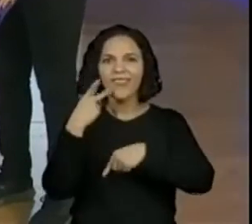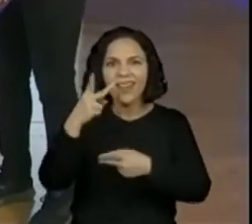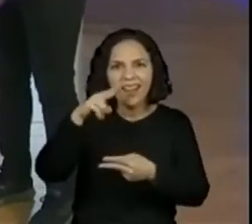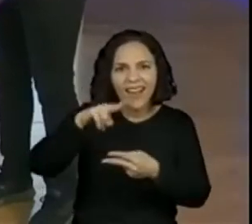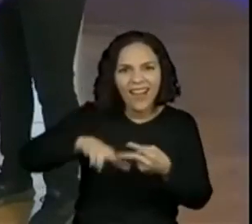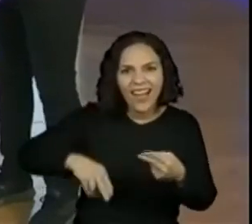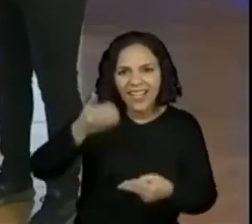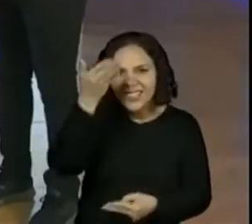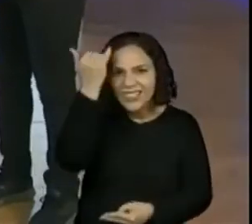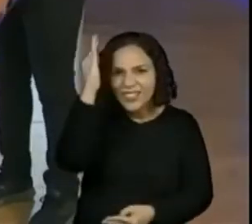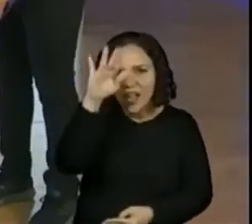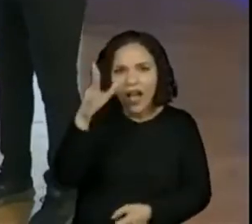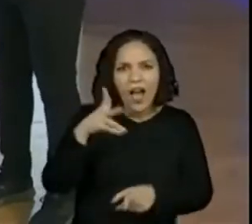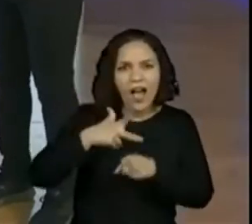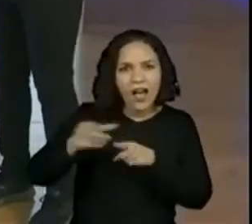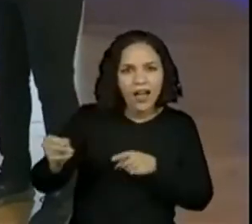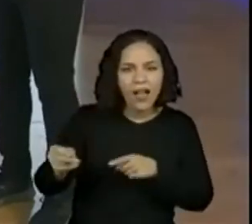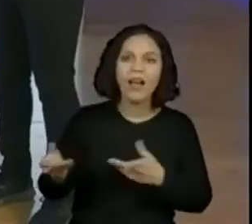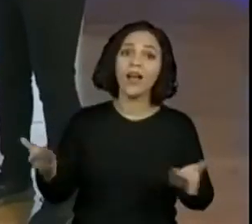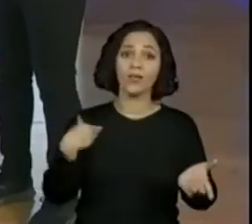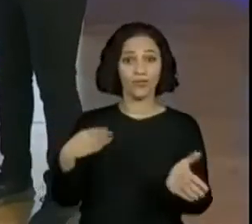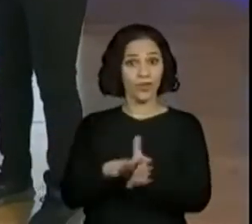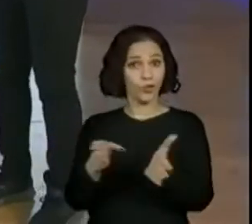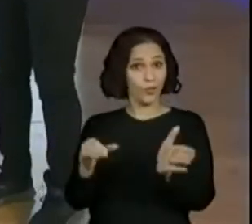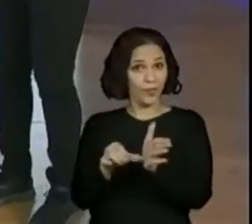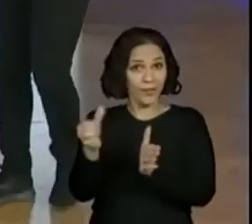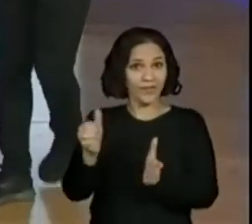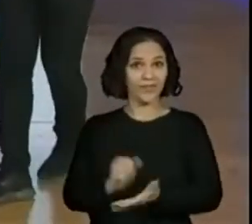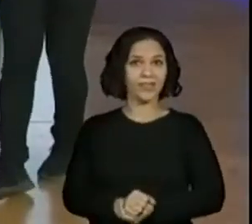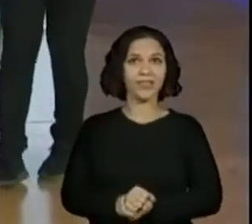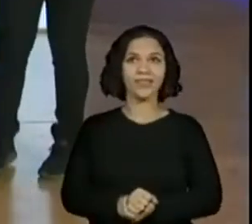campeão Olá você velho cheguei hoje